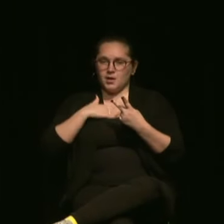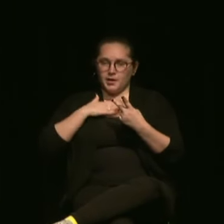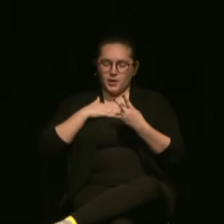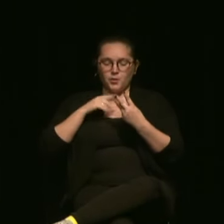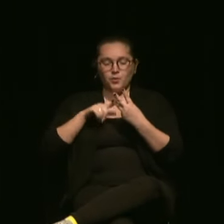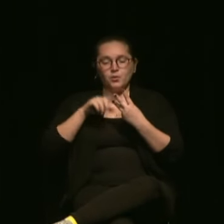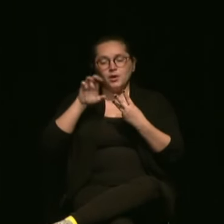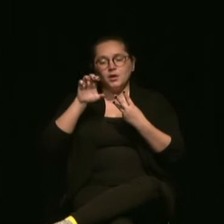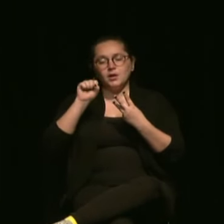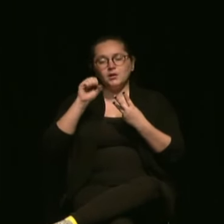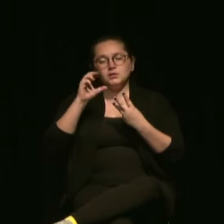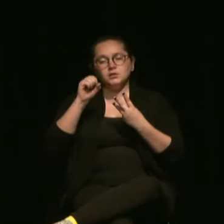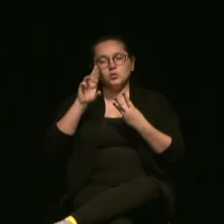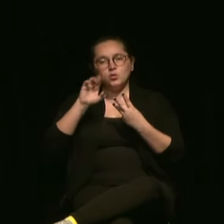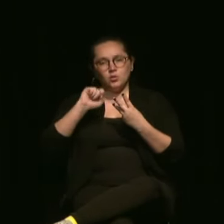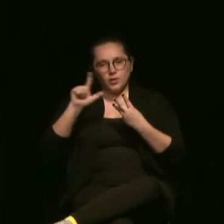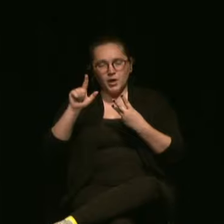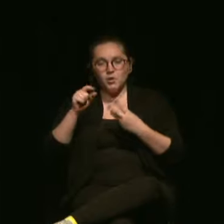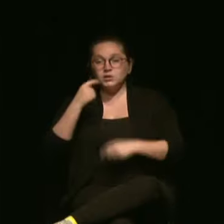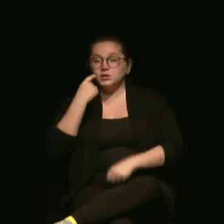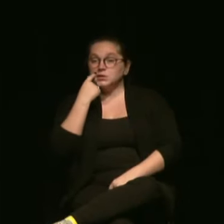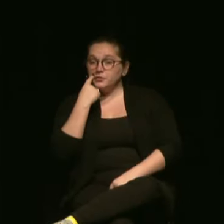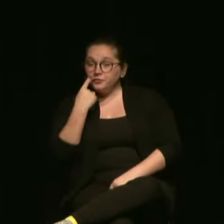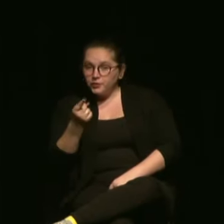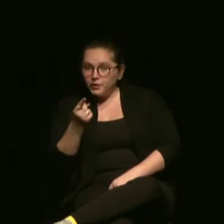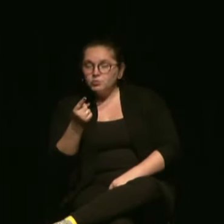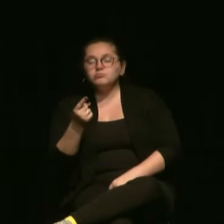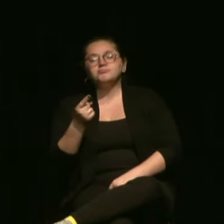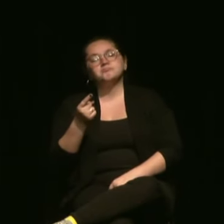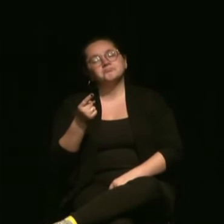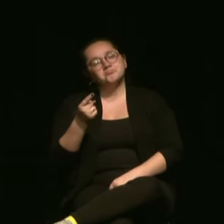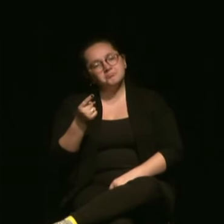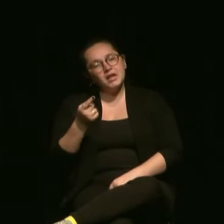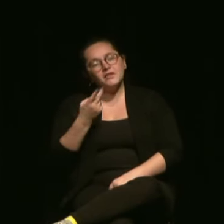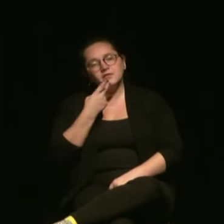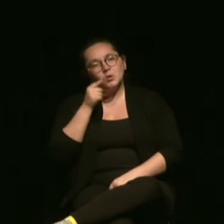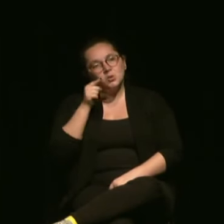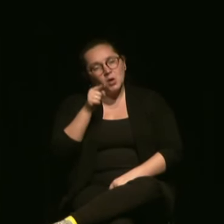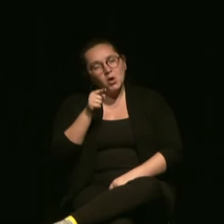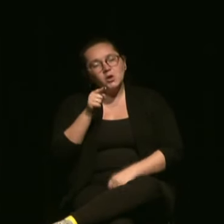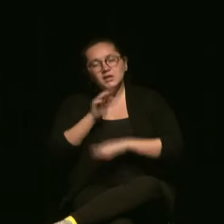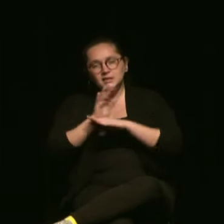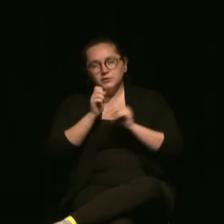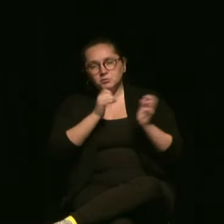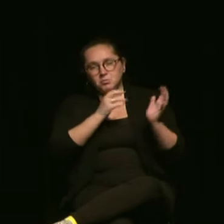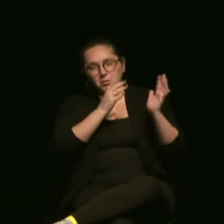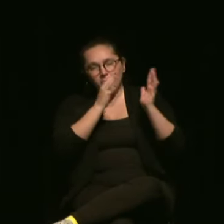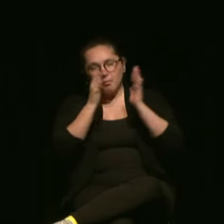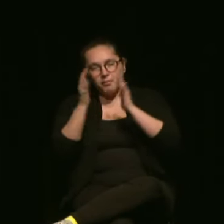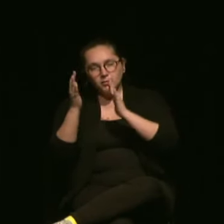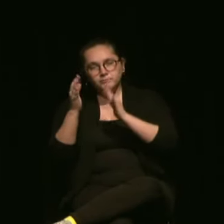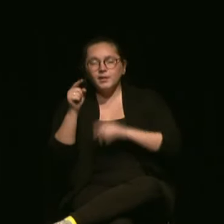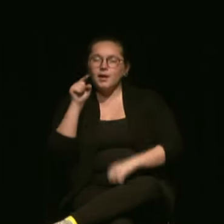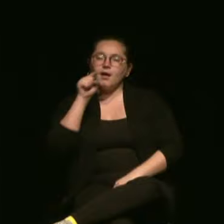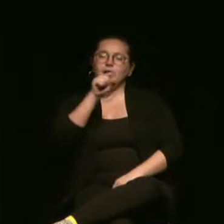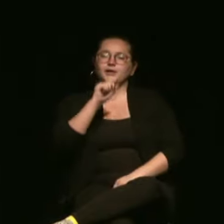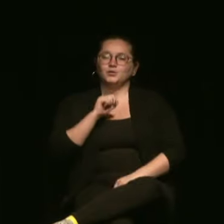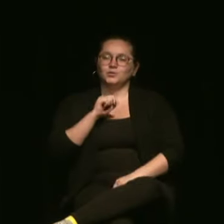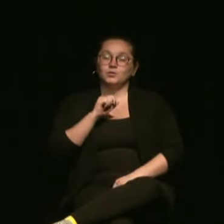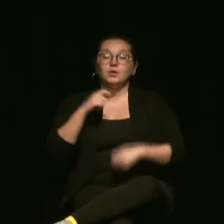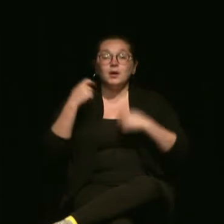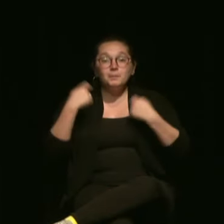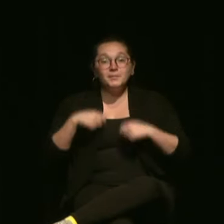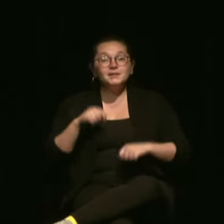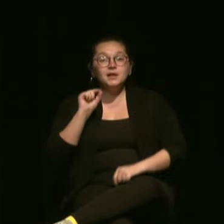corte. E que disse, com razão, que isso era nada mais do que o que ele já tinha feito, que ele precisava dar o